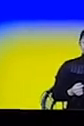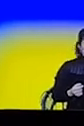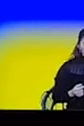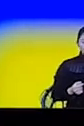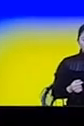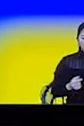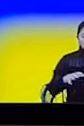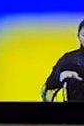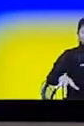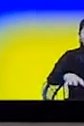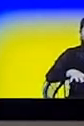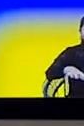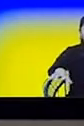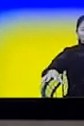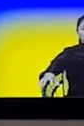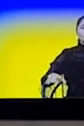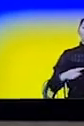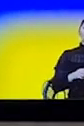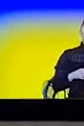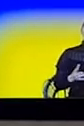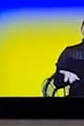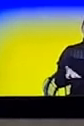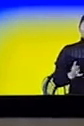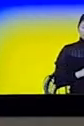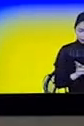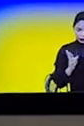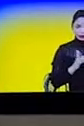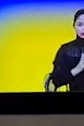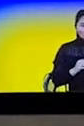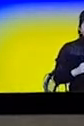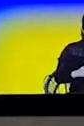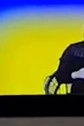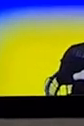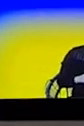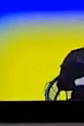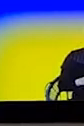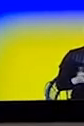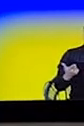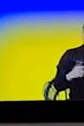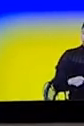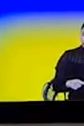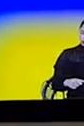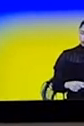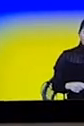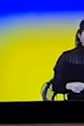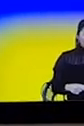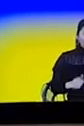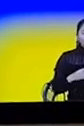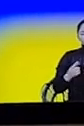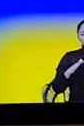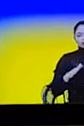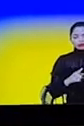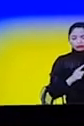chegar até as regiões mais distantes. Então, por isso dessas revisões. E o grátis para os sellers continua sendo grátis, mas conforme despacho